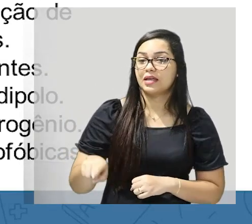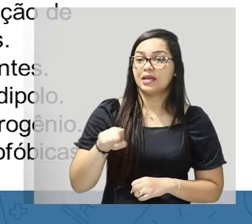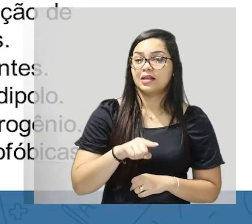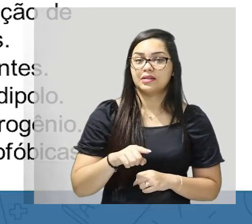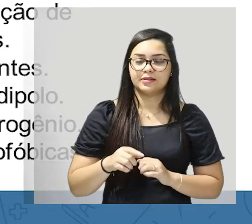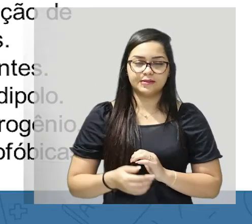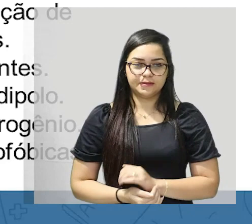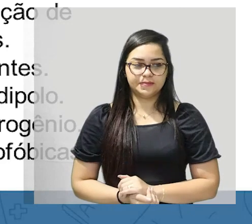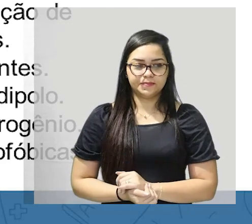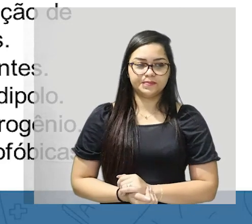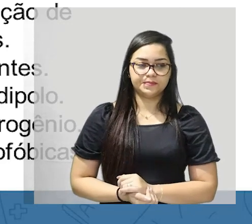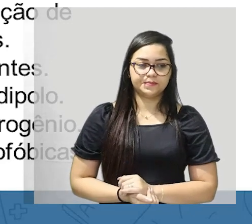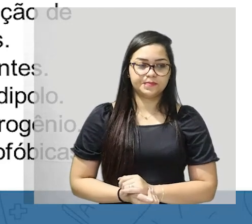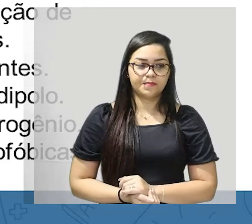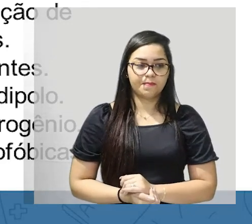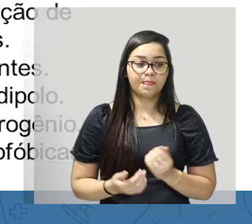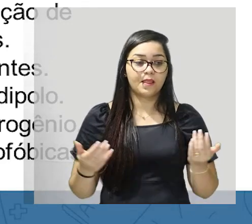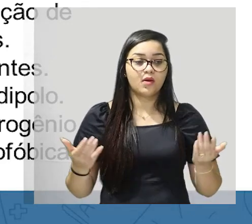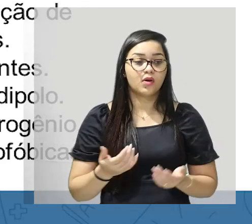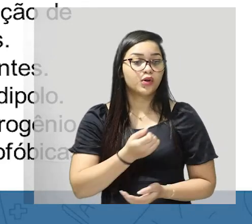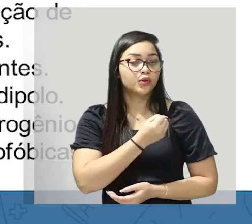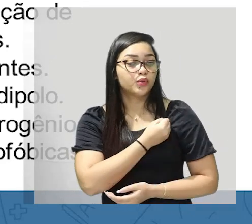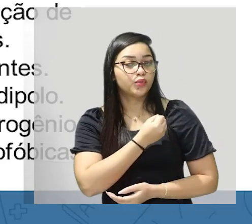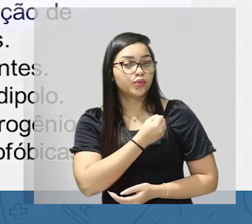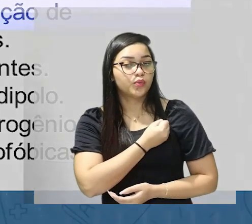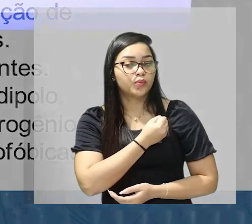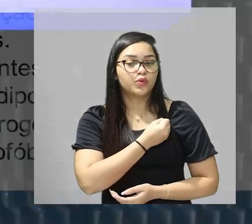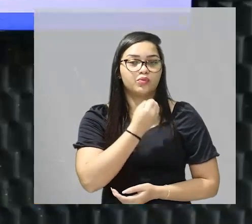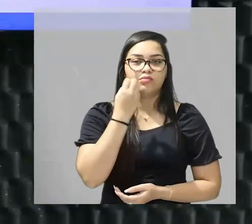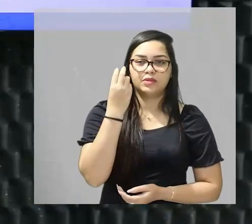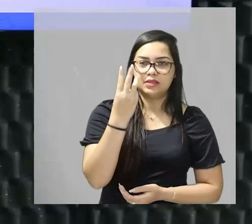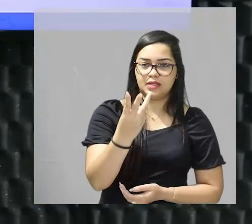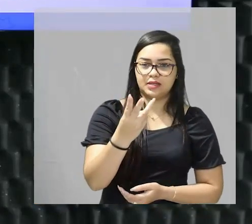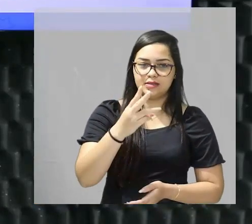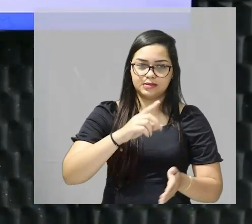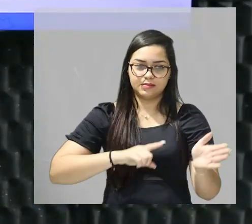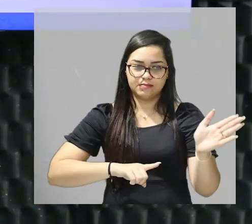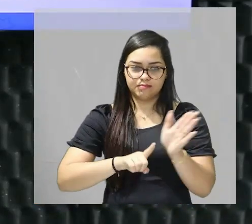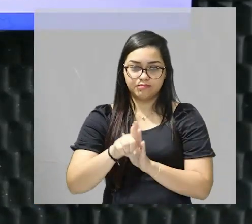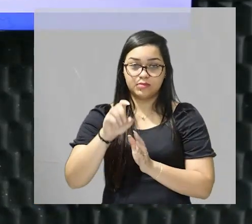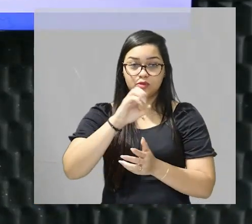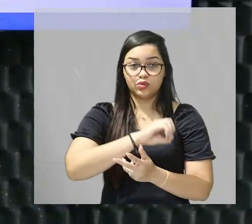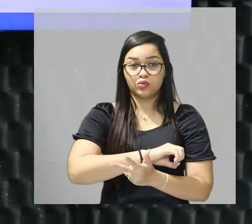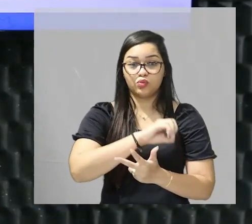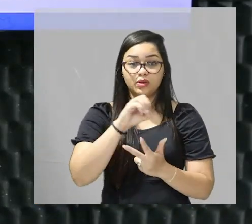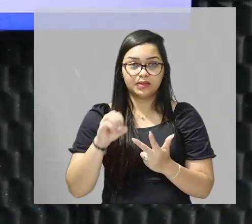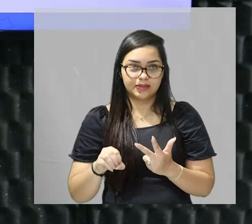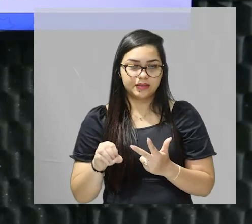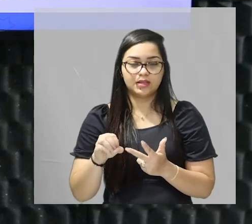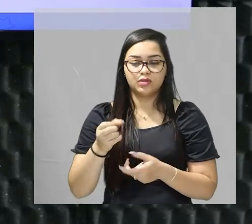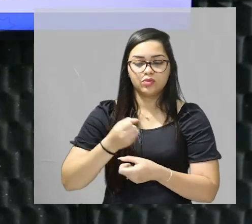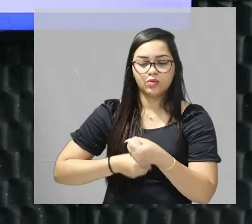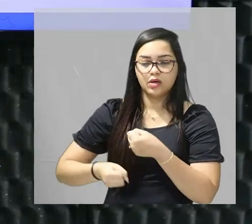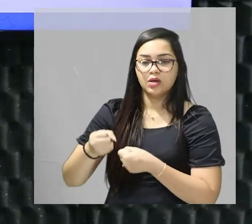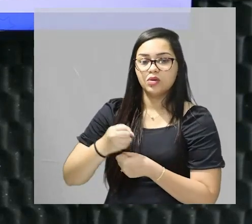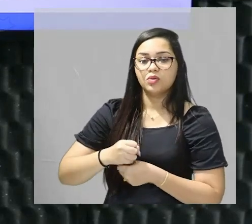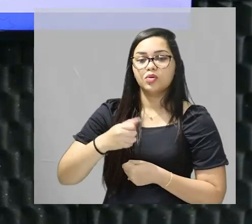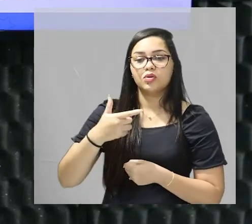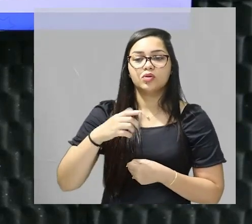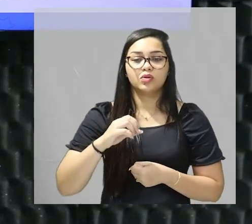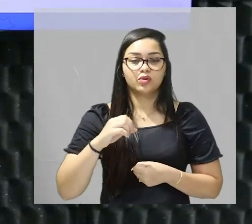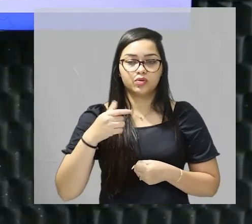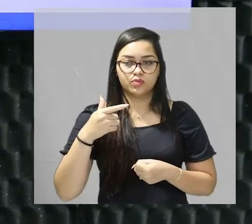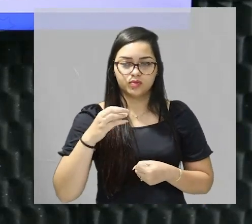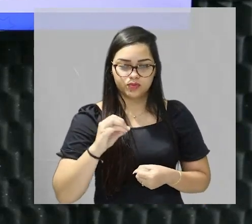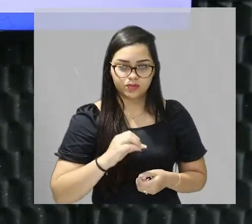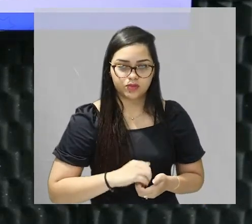substância. Questão número 3, certo? Questão do ENEM 2020. Um princípio importante